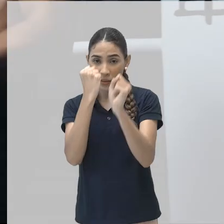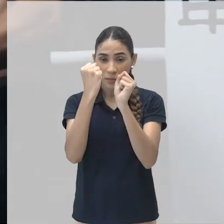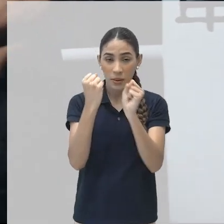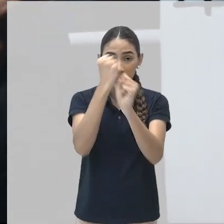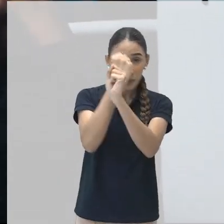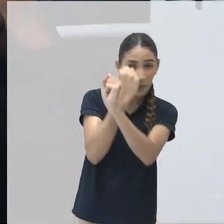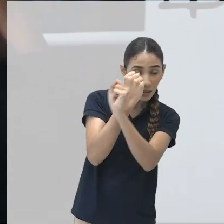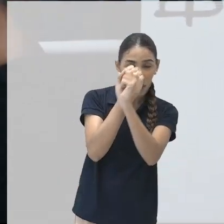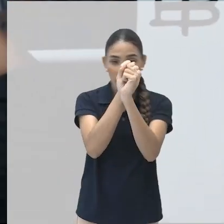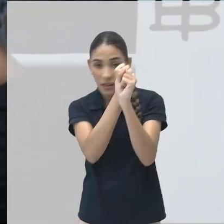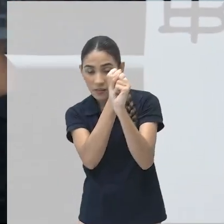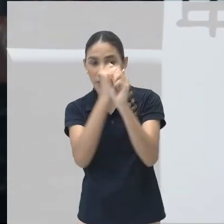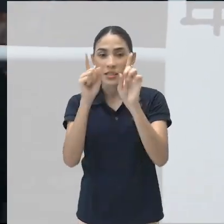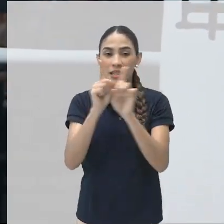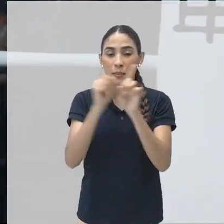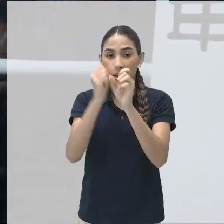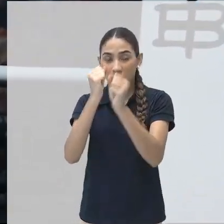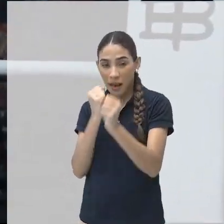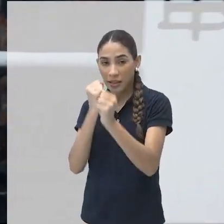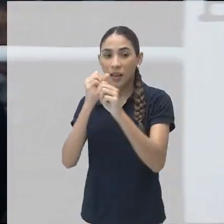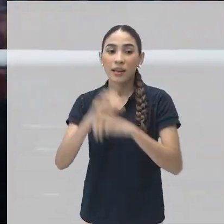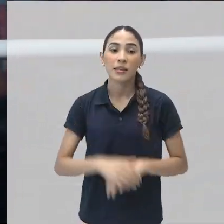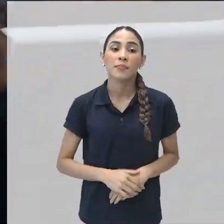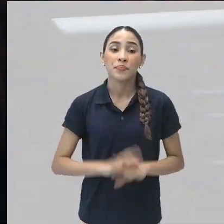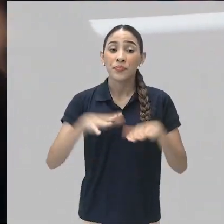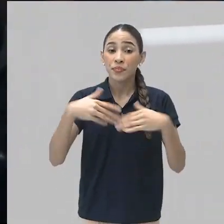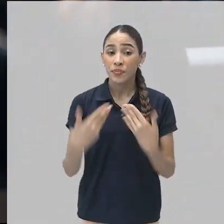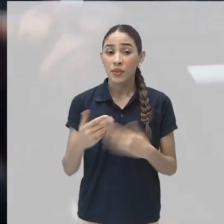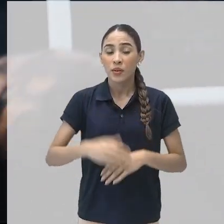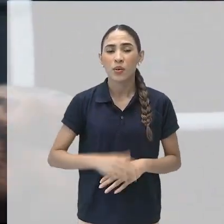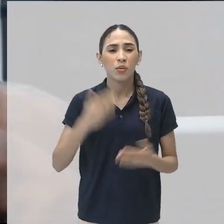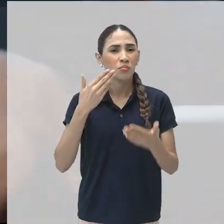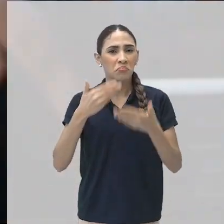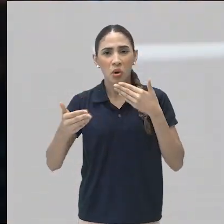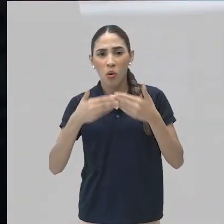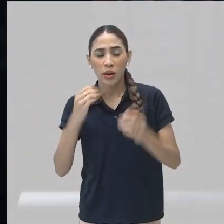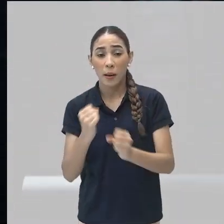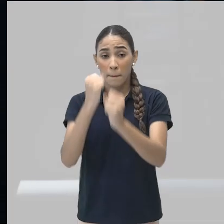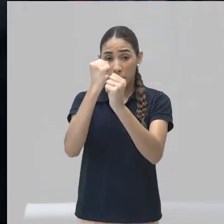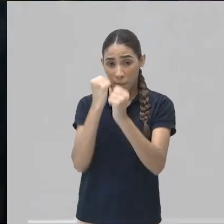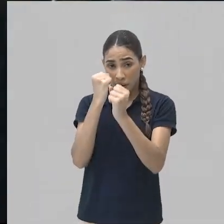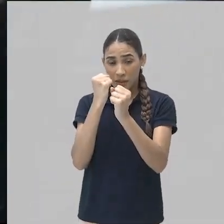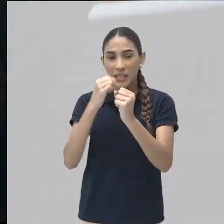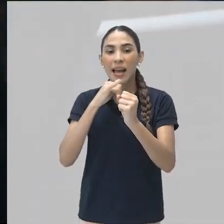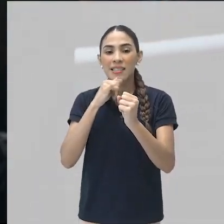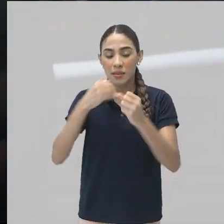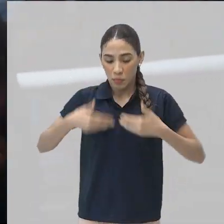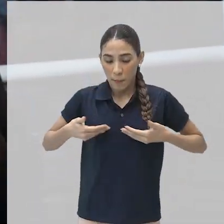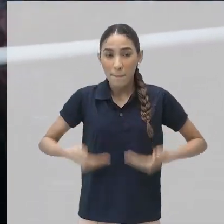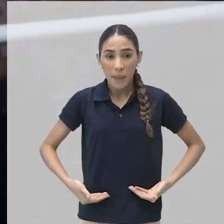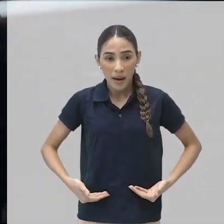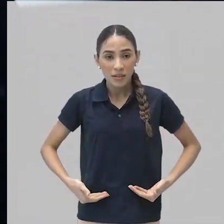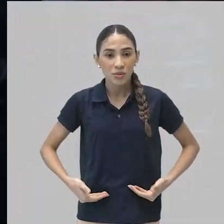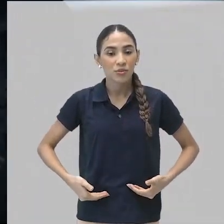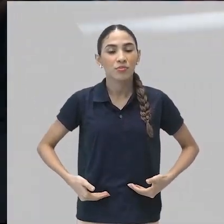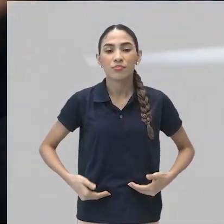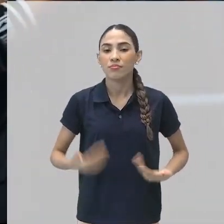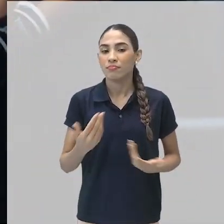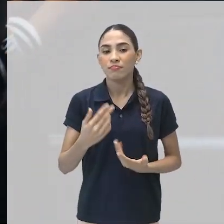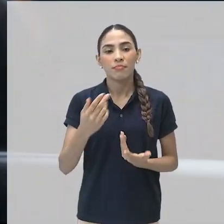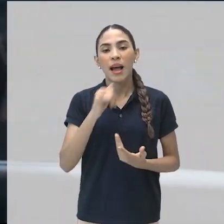a defesa quanto para o ataque. Qualquer golpe efetuado abaixo da cintura já